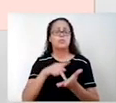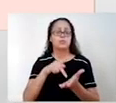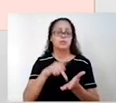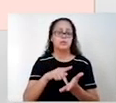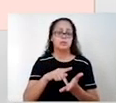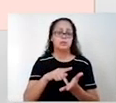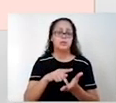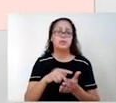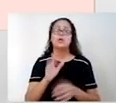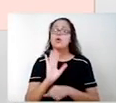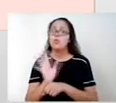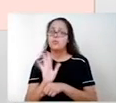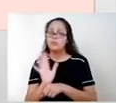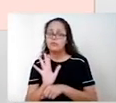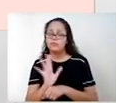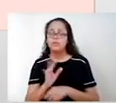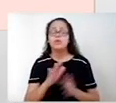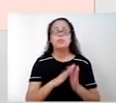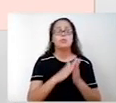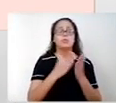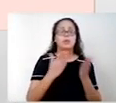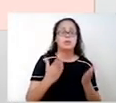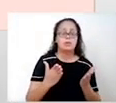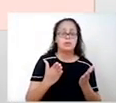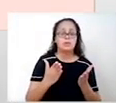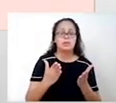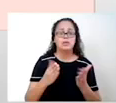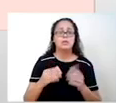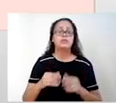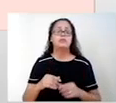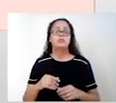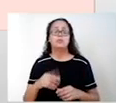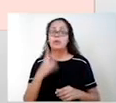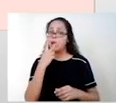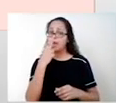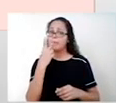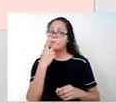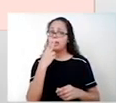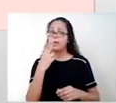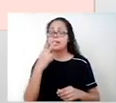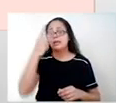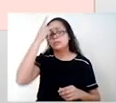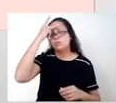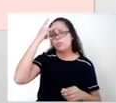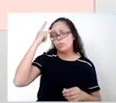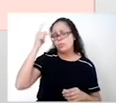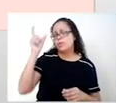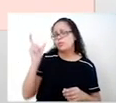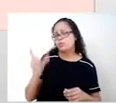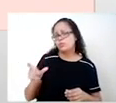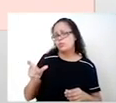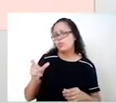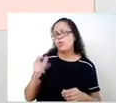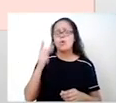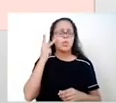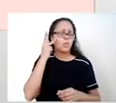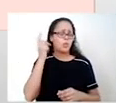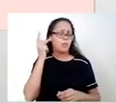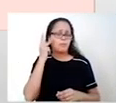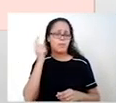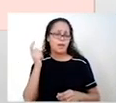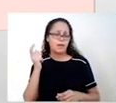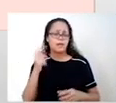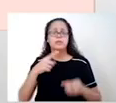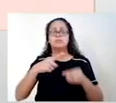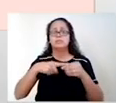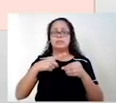filme, eu pego um livro, eu pego uma novela, né, que se parece muito com pessoas reais, normais, que se passam